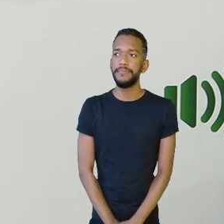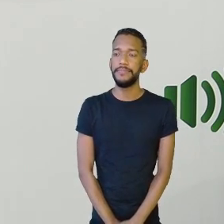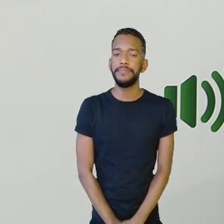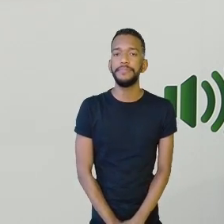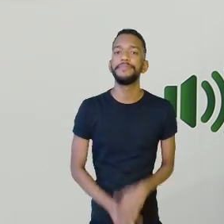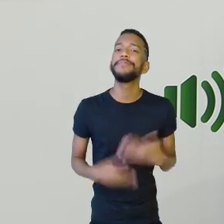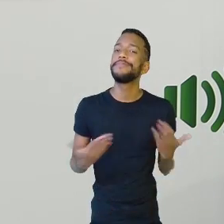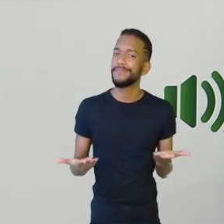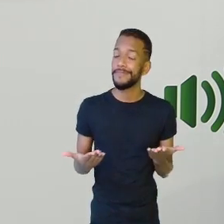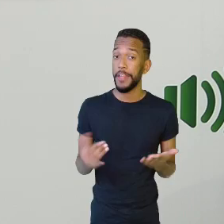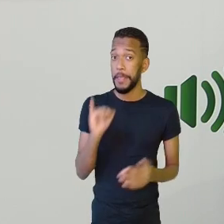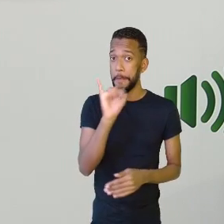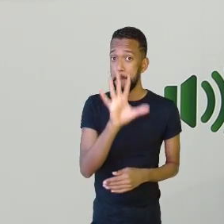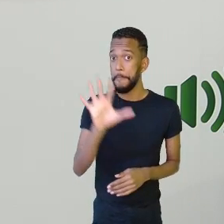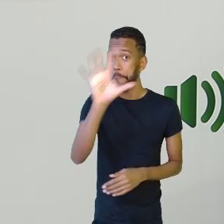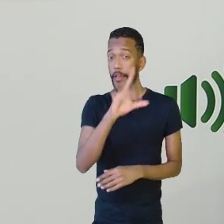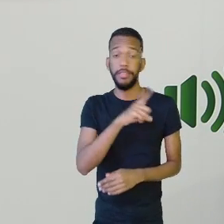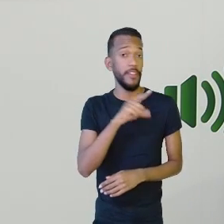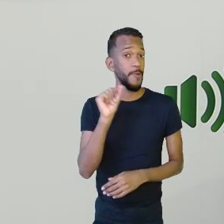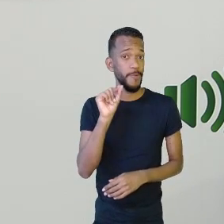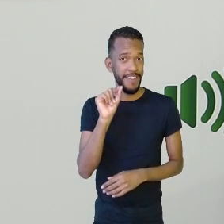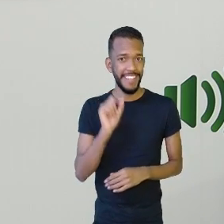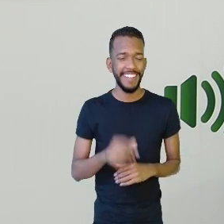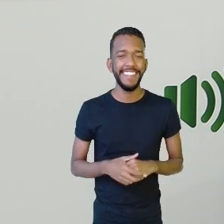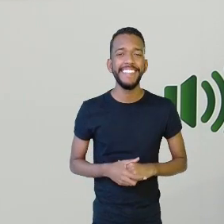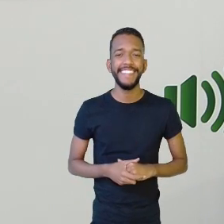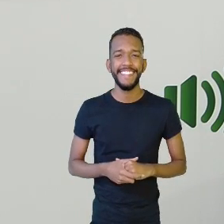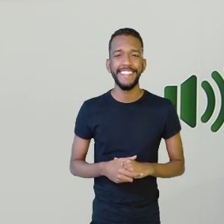Então, nessa imagem aqui agora, nós já vimos